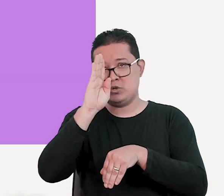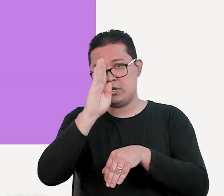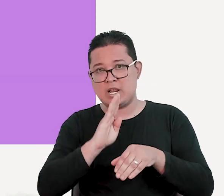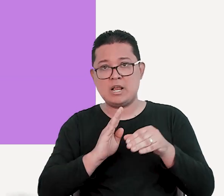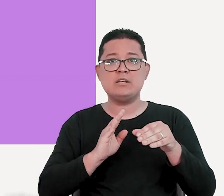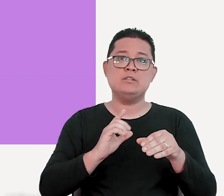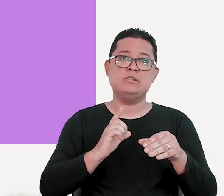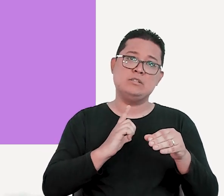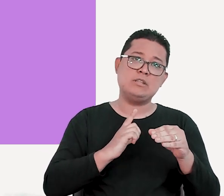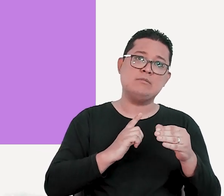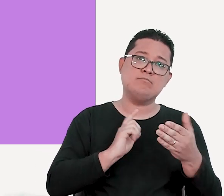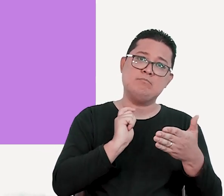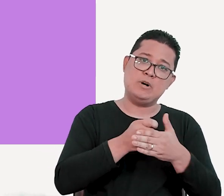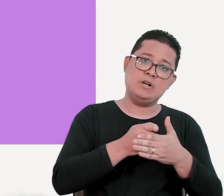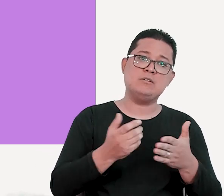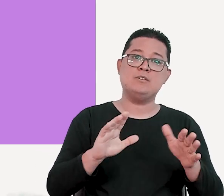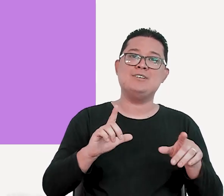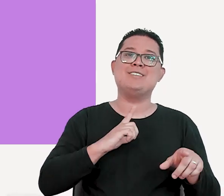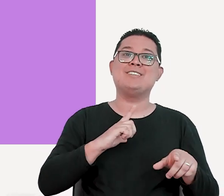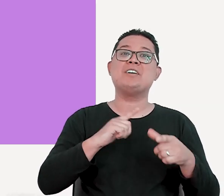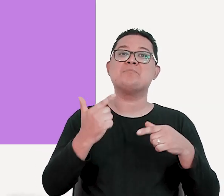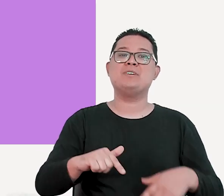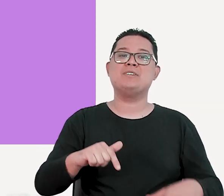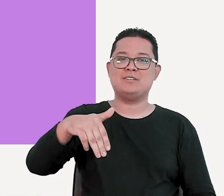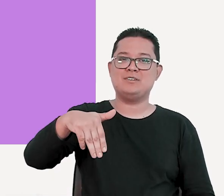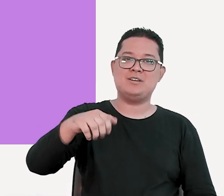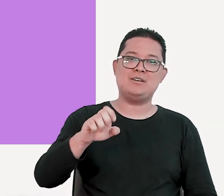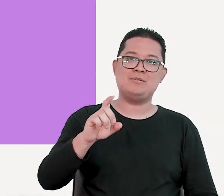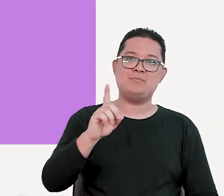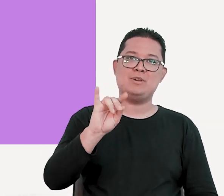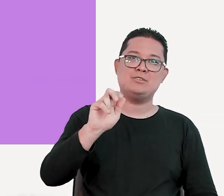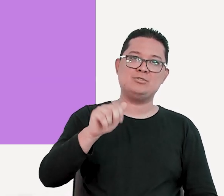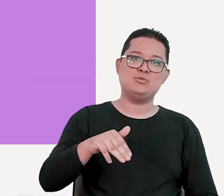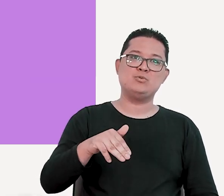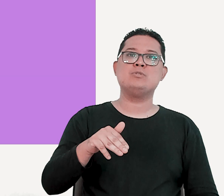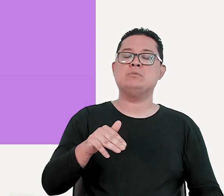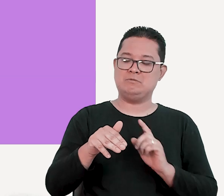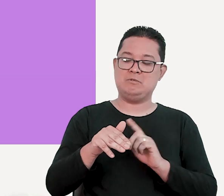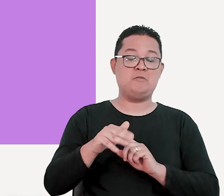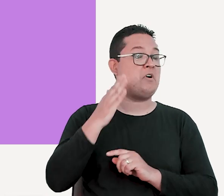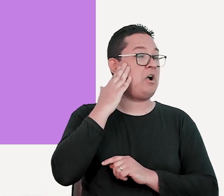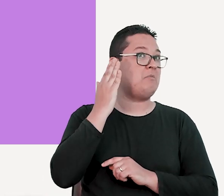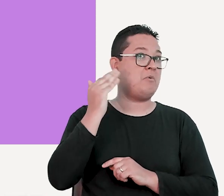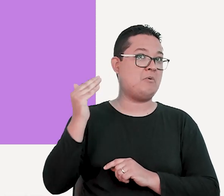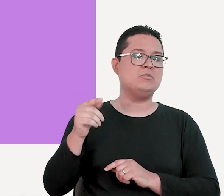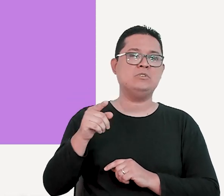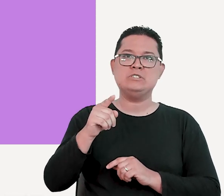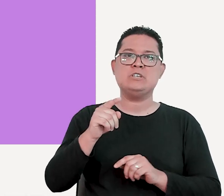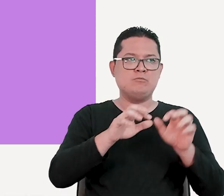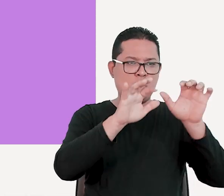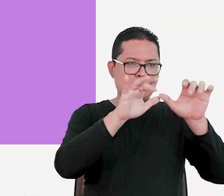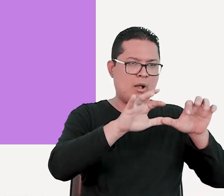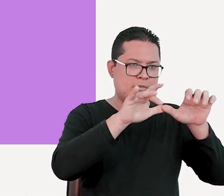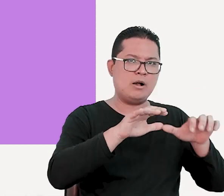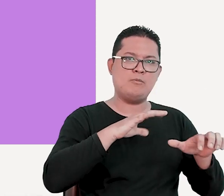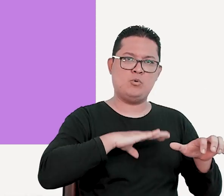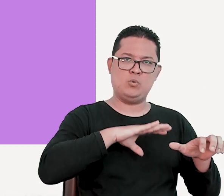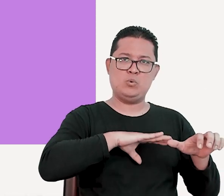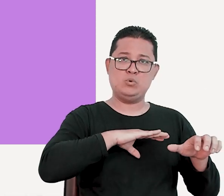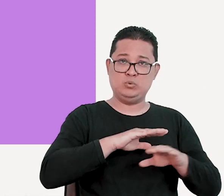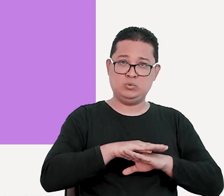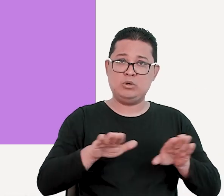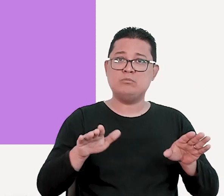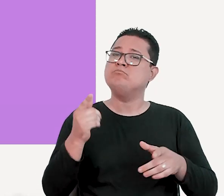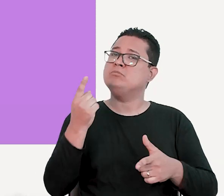Medium, famosérrimo também, que eu recomendo, mesmo que você for escrever só em português, escreve, gente. É importante e tudo